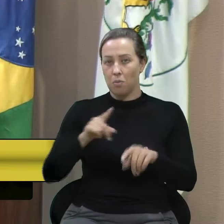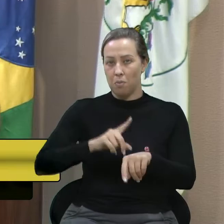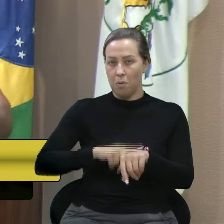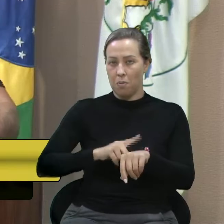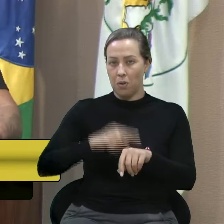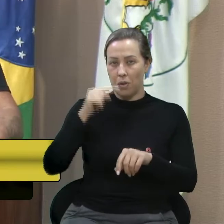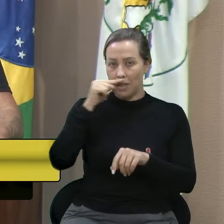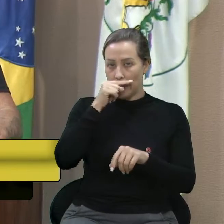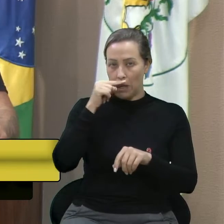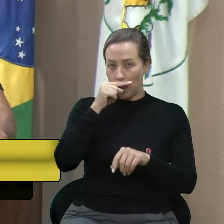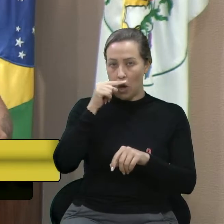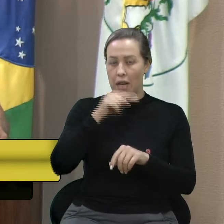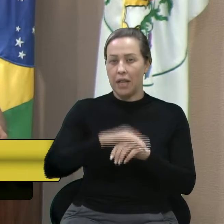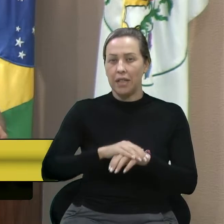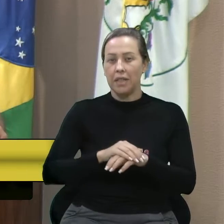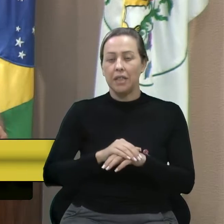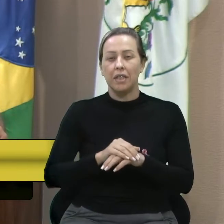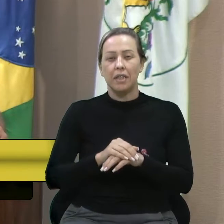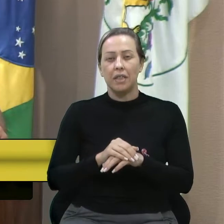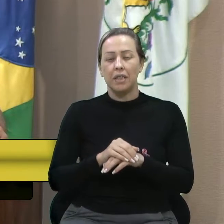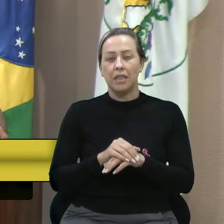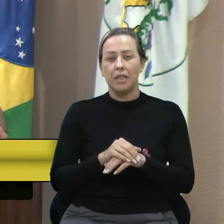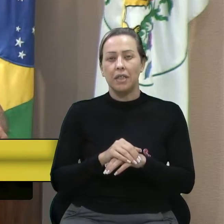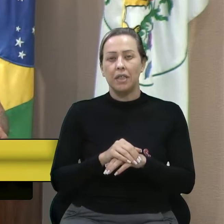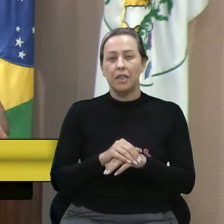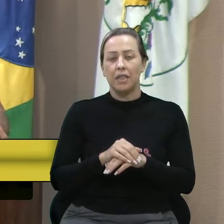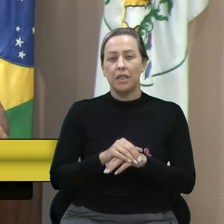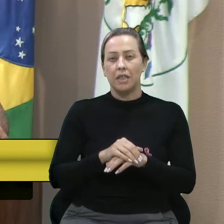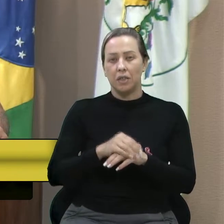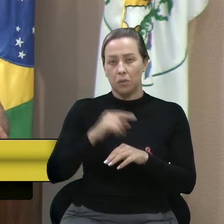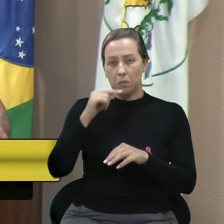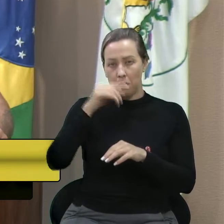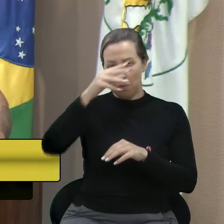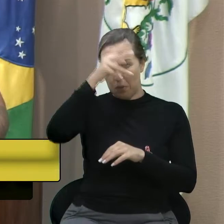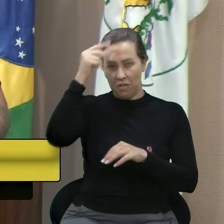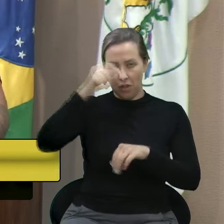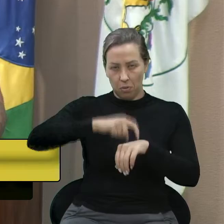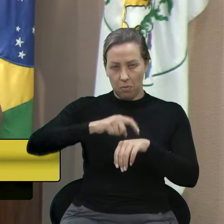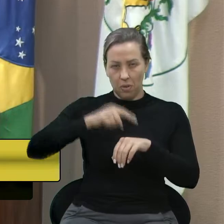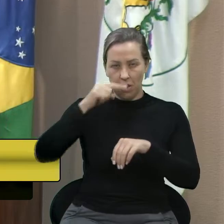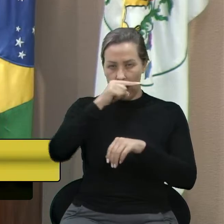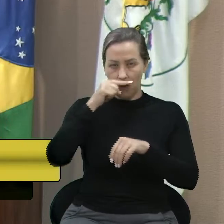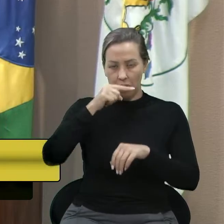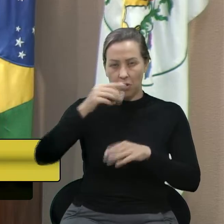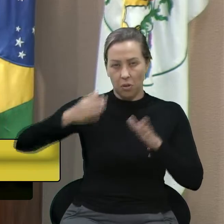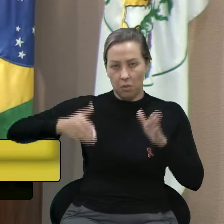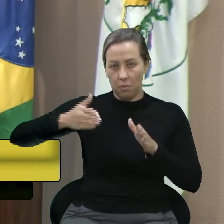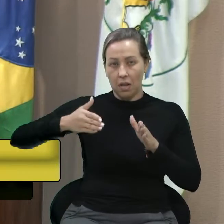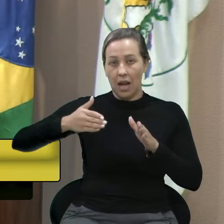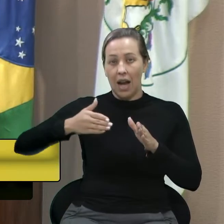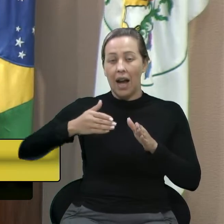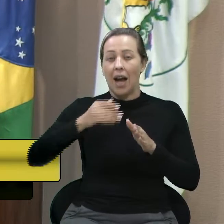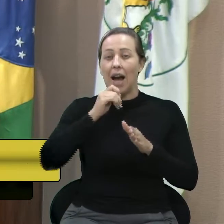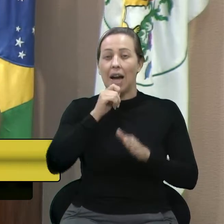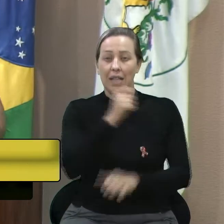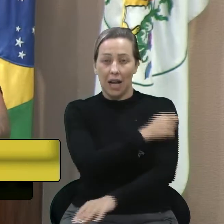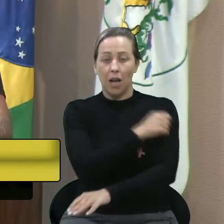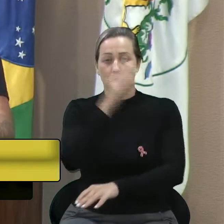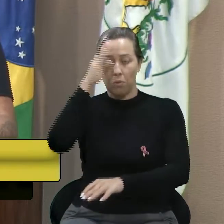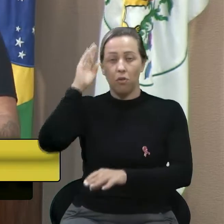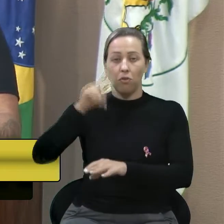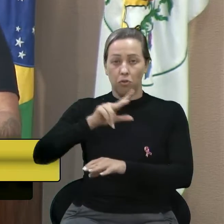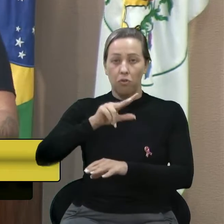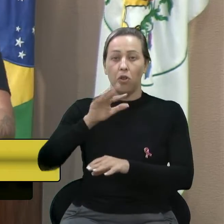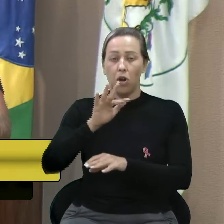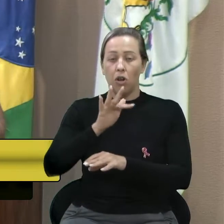Sartori, vereador Felipe, o prefeito Sartori, enquanto estudante acadêmico da UX, foi presidente